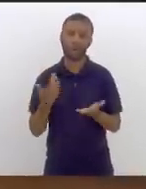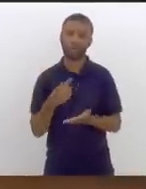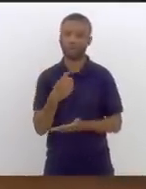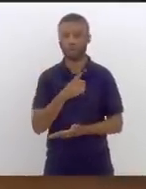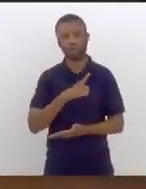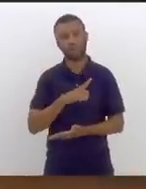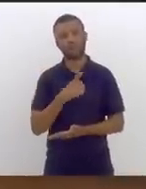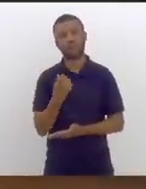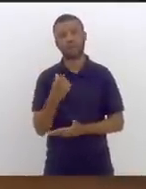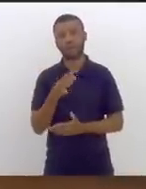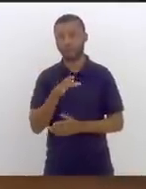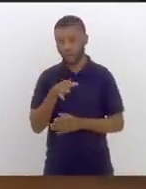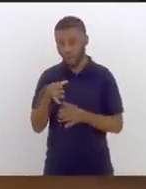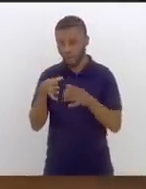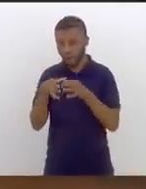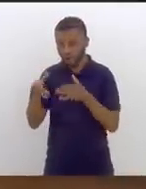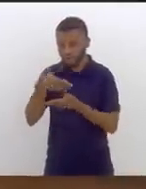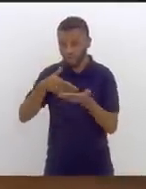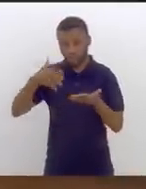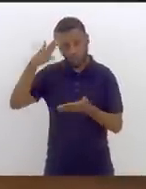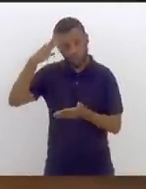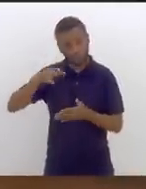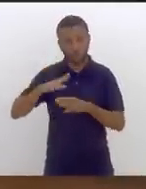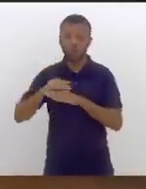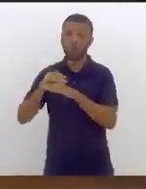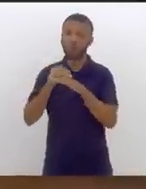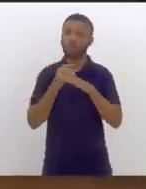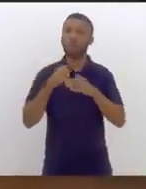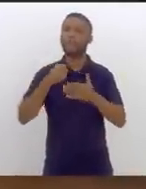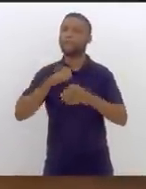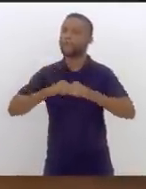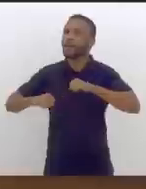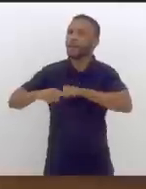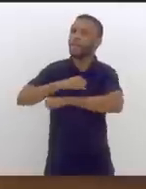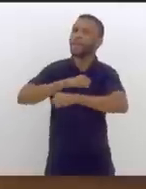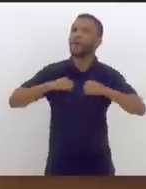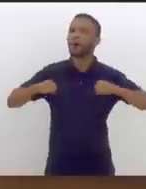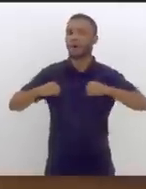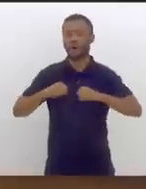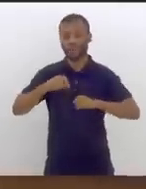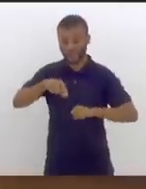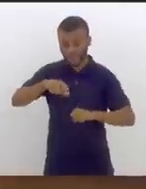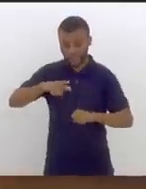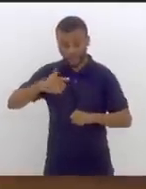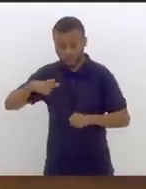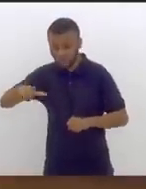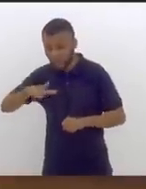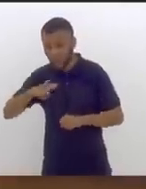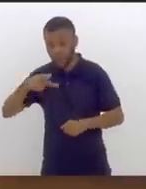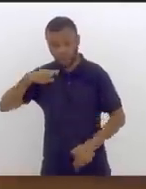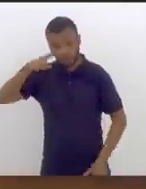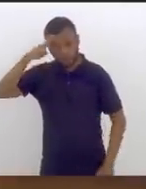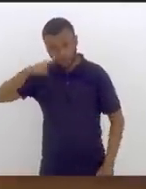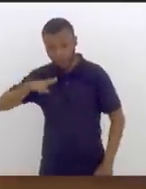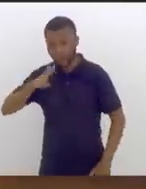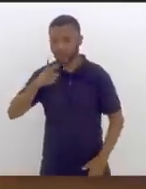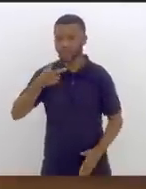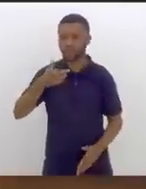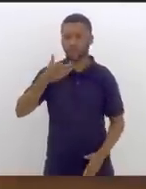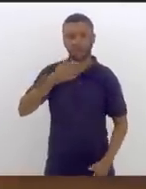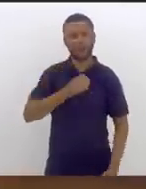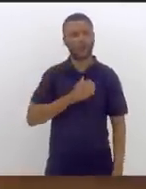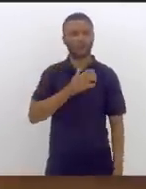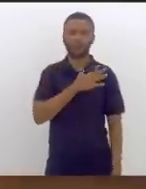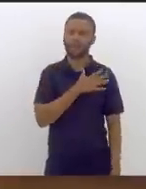no corpo único no entendimento único de lutarmos por todos aqui não tem praça não tem oficial Aqui nós temos tudo aqui não tem